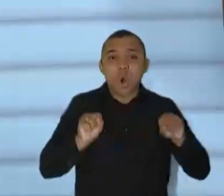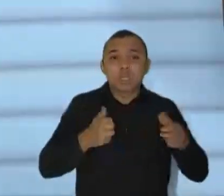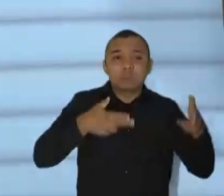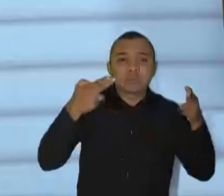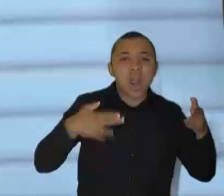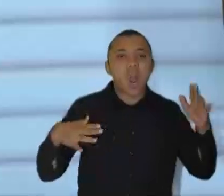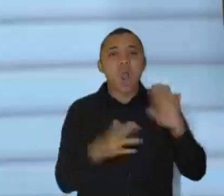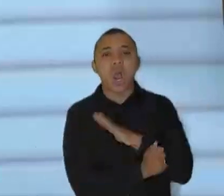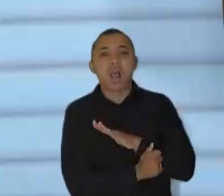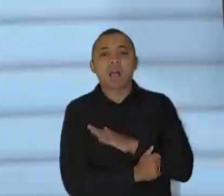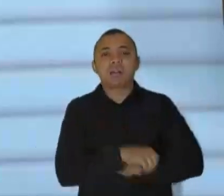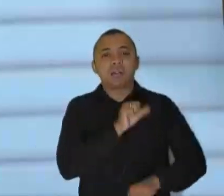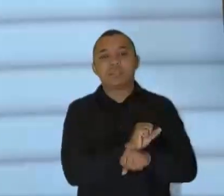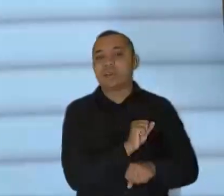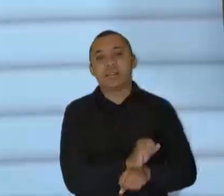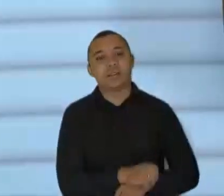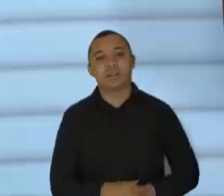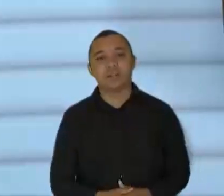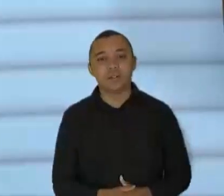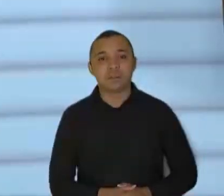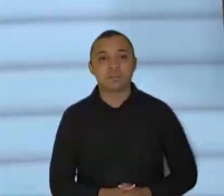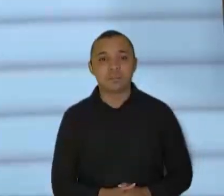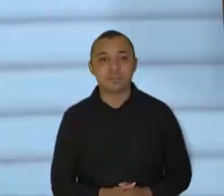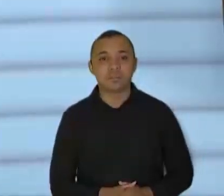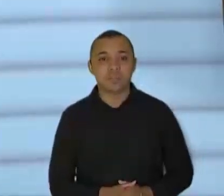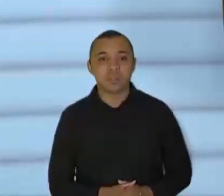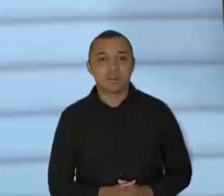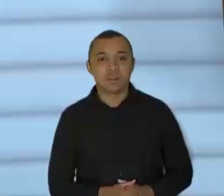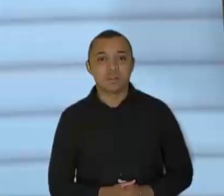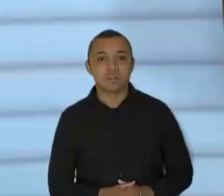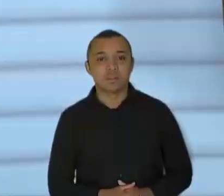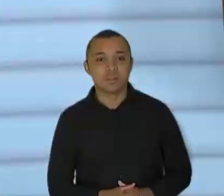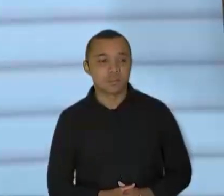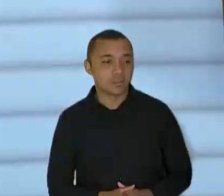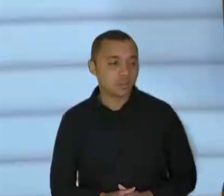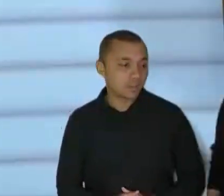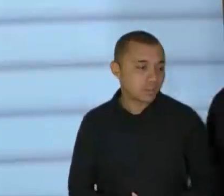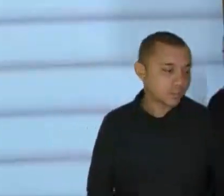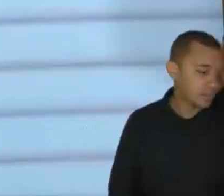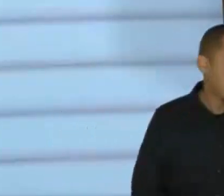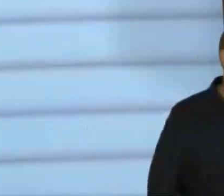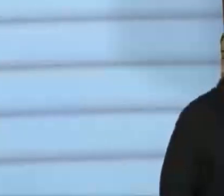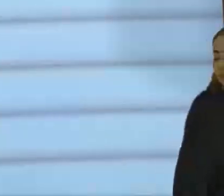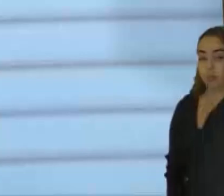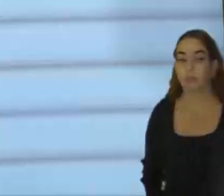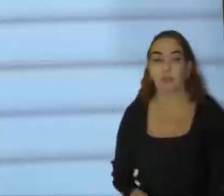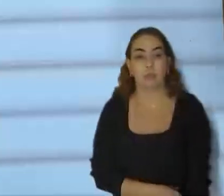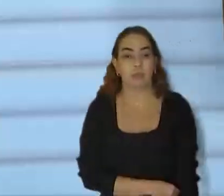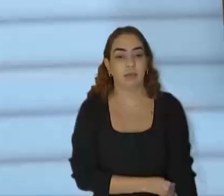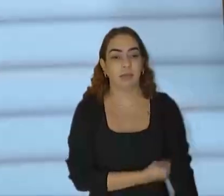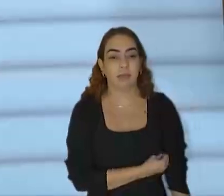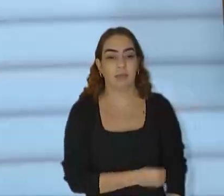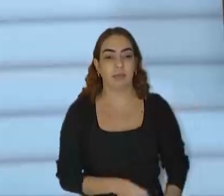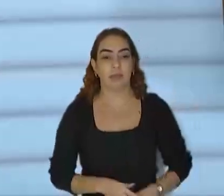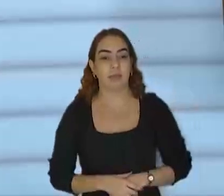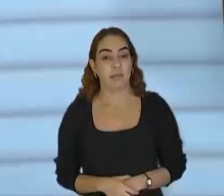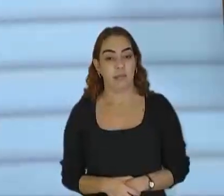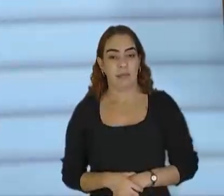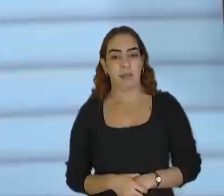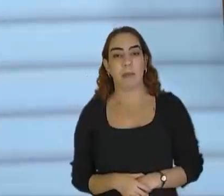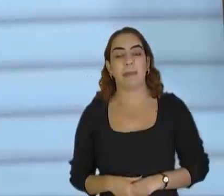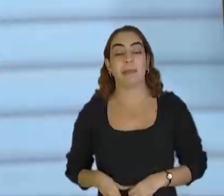levada... Tem que ter resposta imediata. Agora, a resposta imediata, ela ganha eficiência e eficácia se